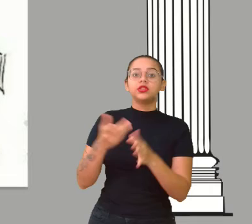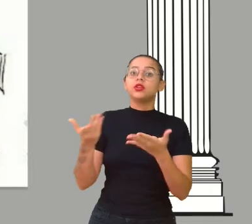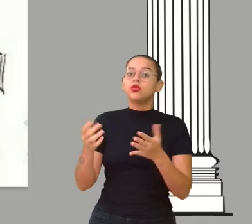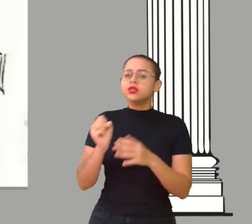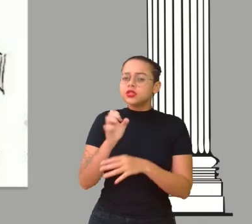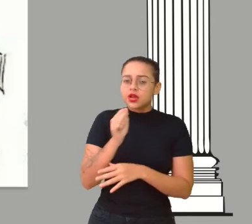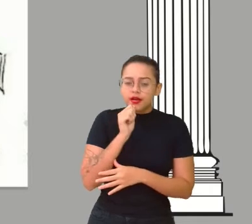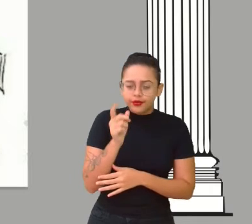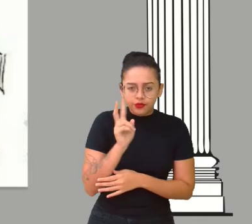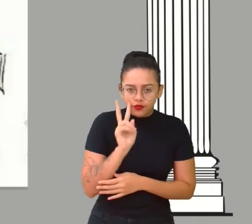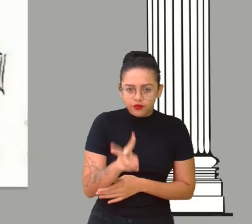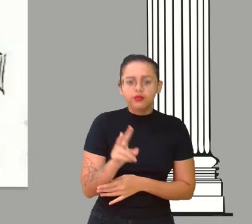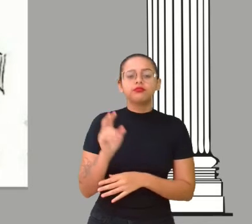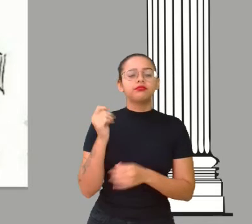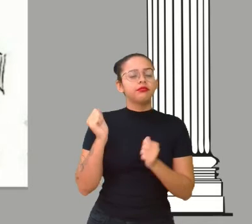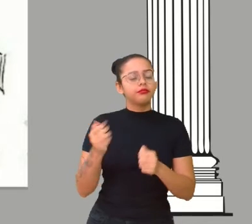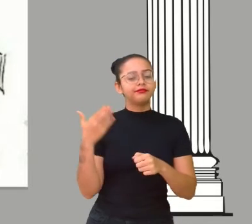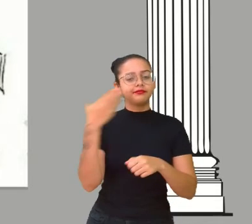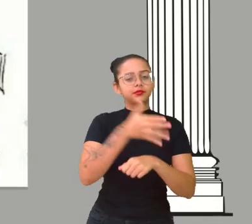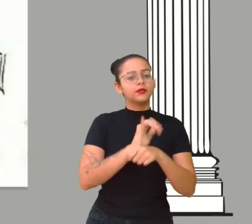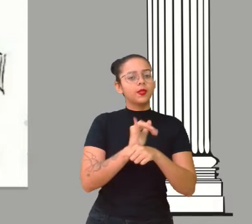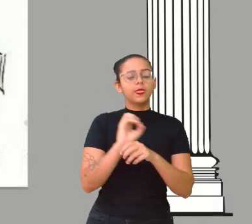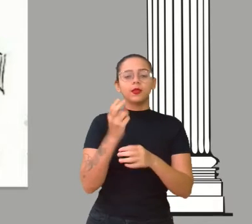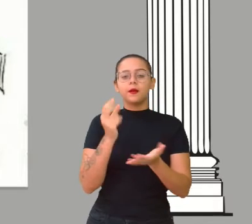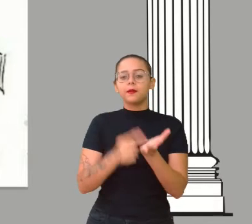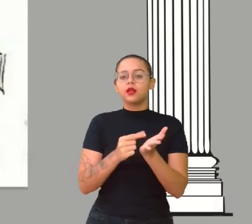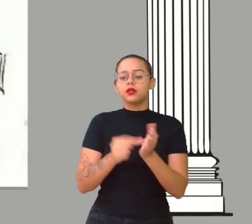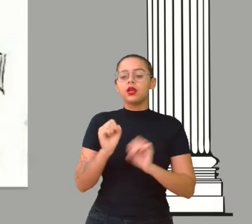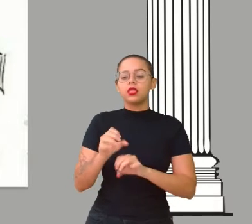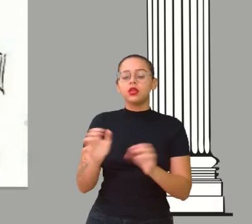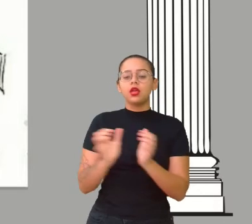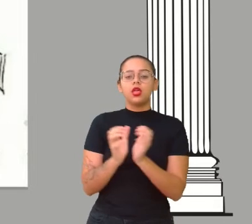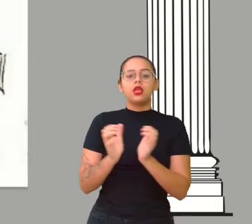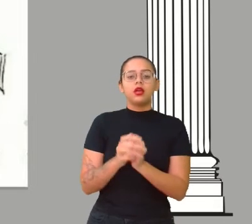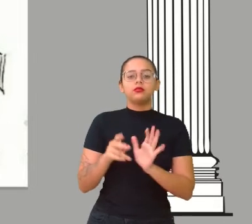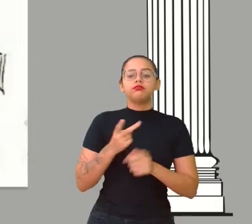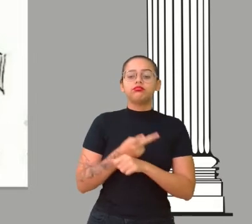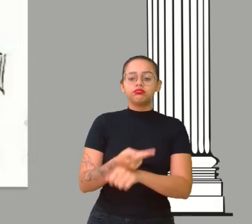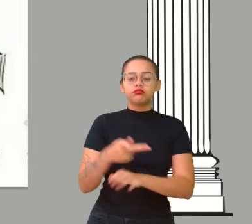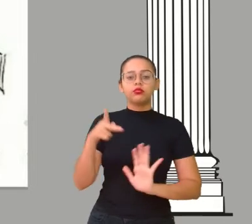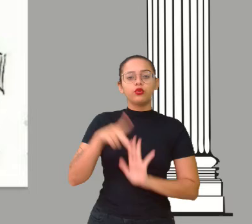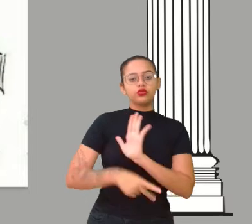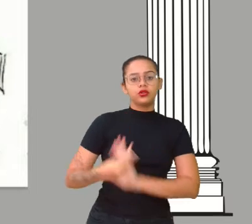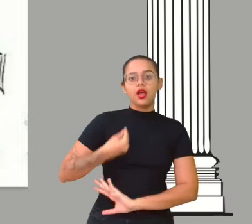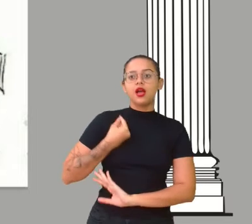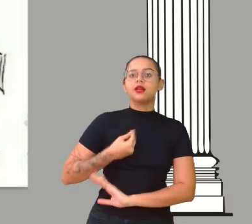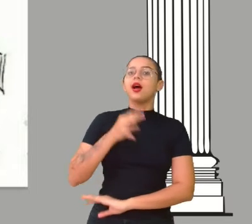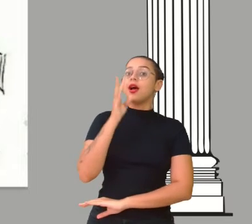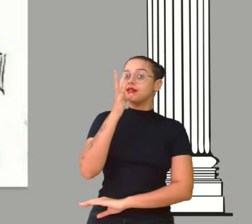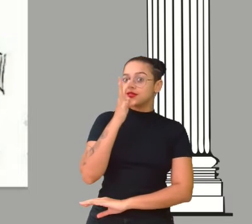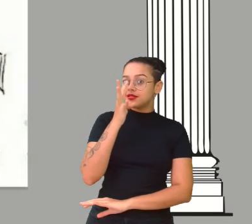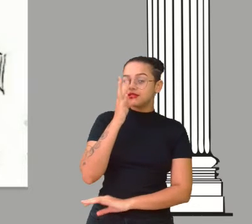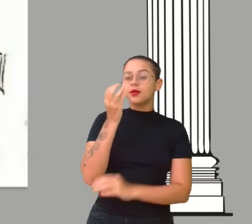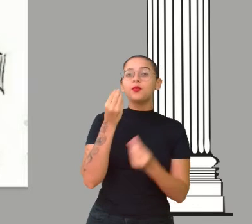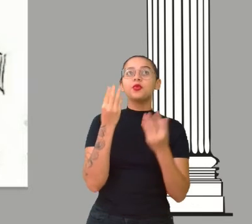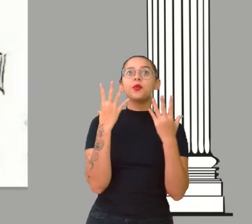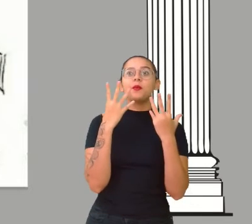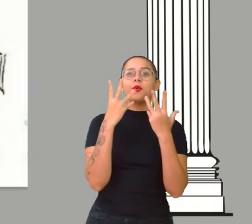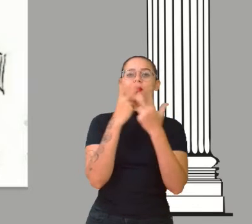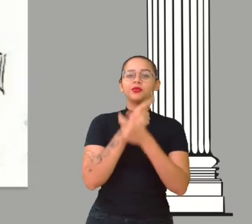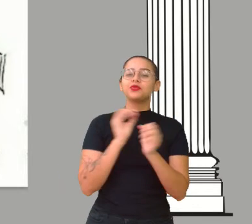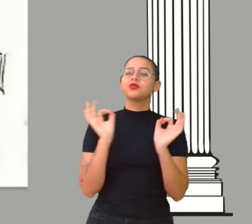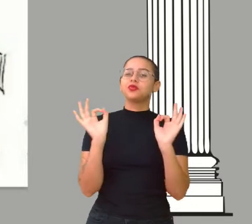do YouTube ou no aplicativo Educa Recife, busca lá Projeto de Vida e assiste, que tá muito bonita, tá